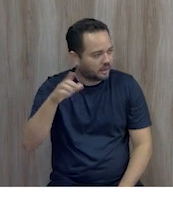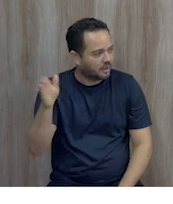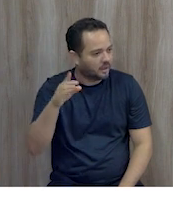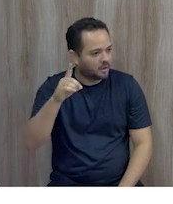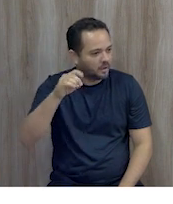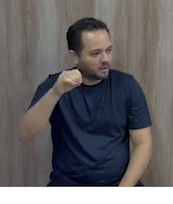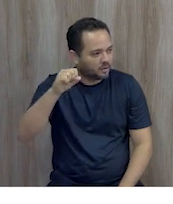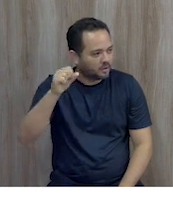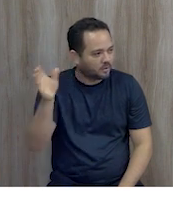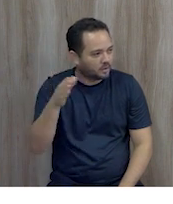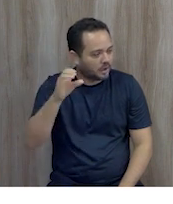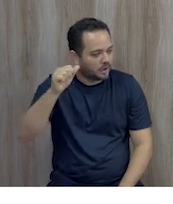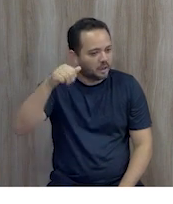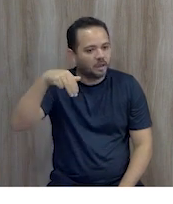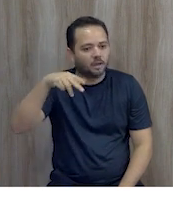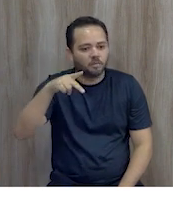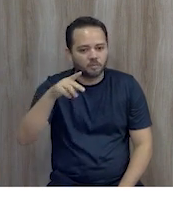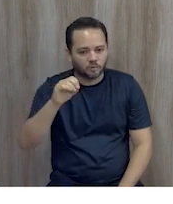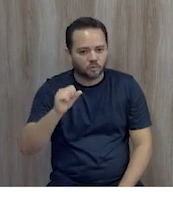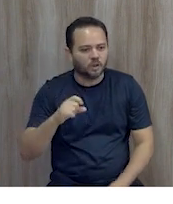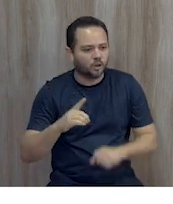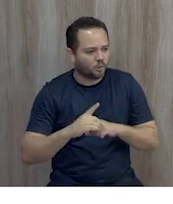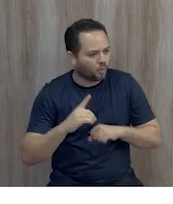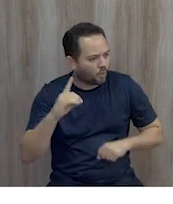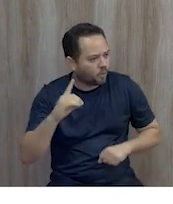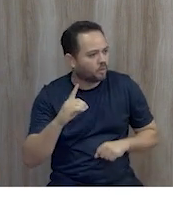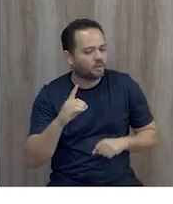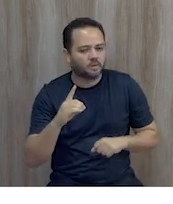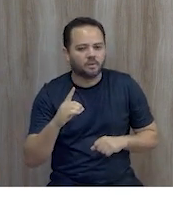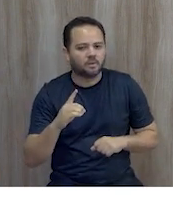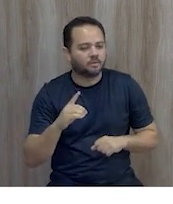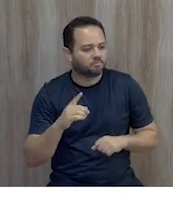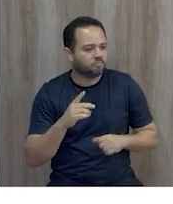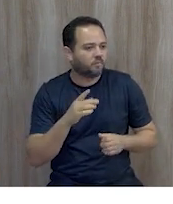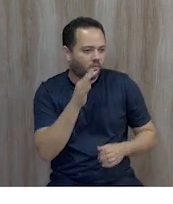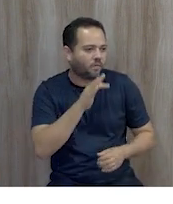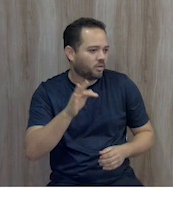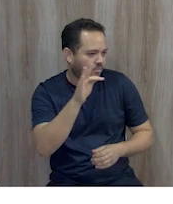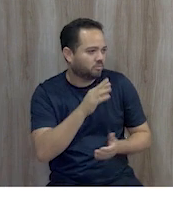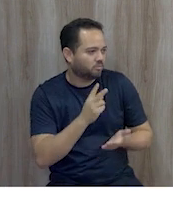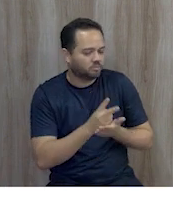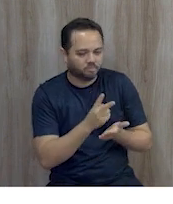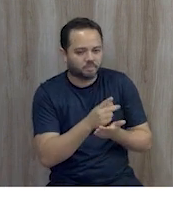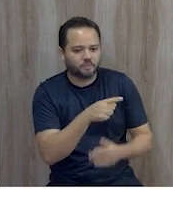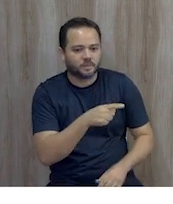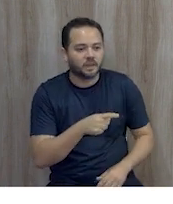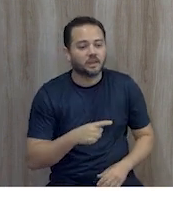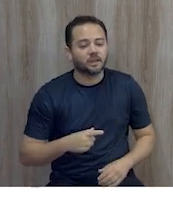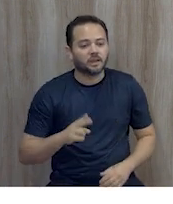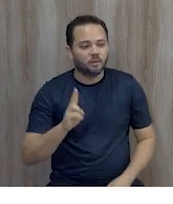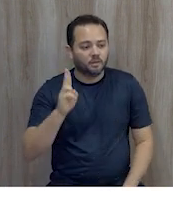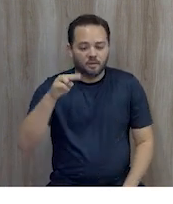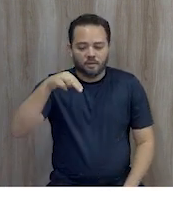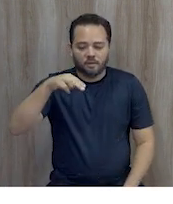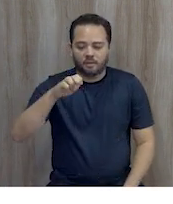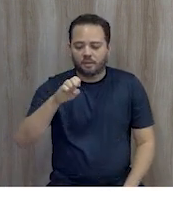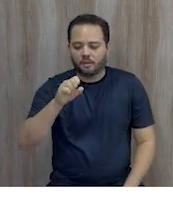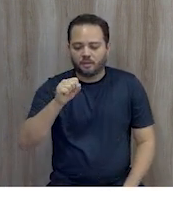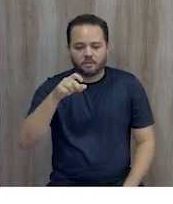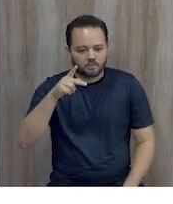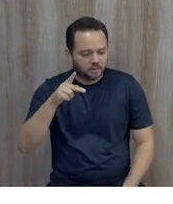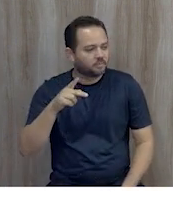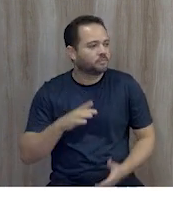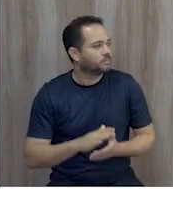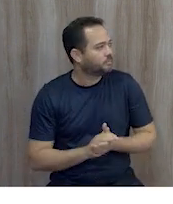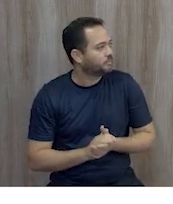microbiologia e imunologia pela Unesp e doutorado em periodontia pela mesma instituição. Coordeno um curso de imersão em cirurgias